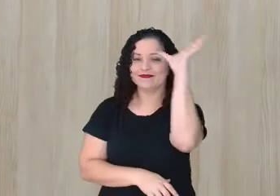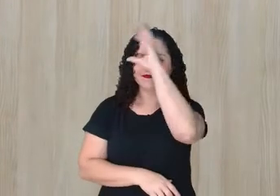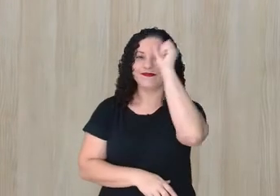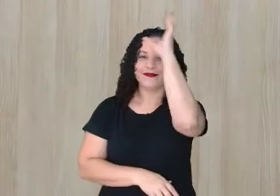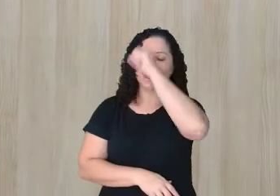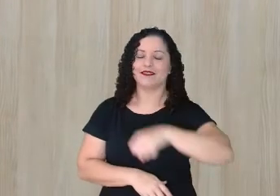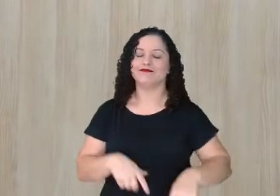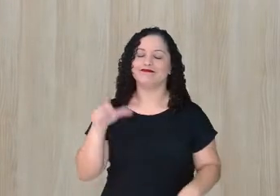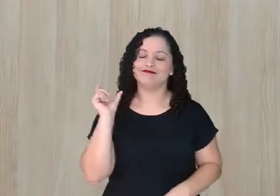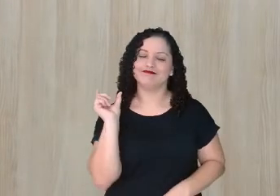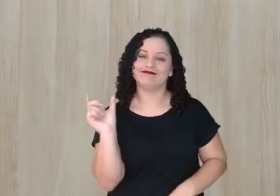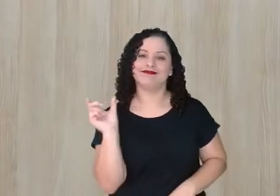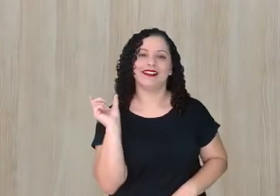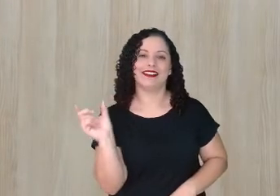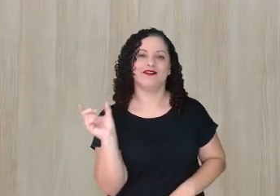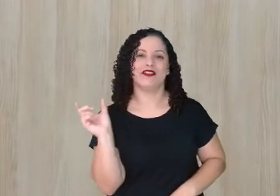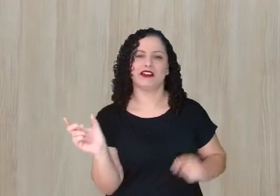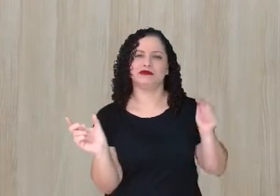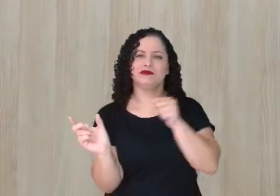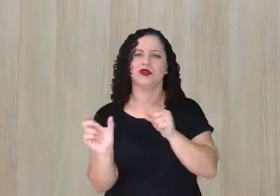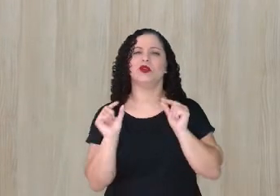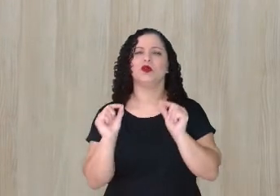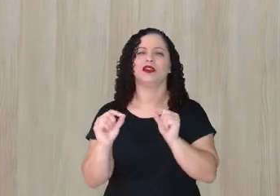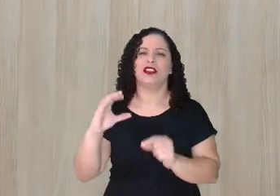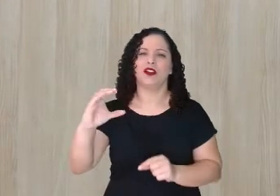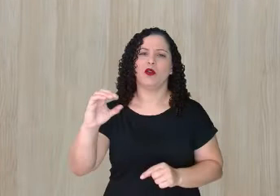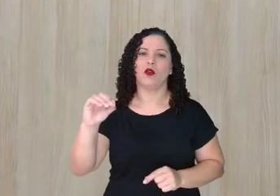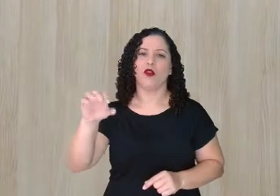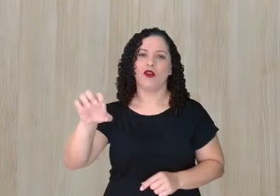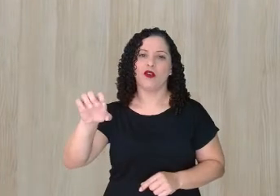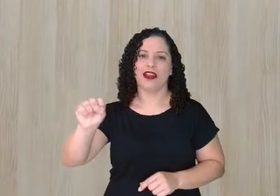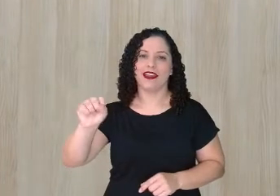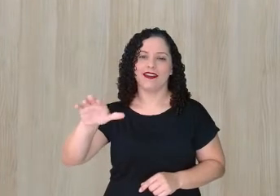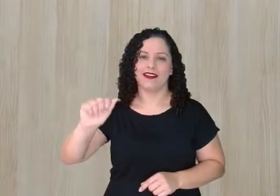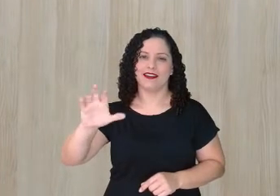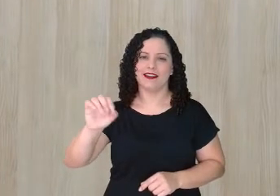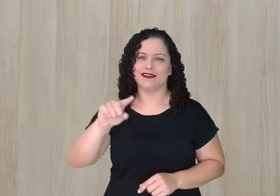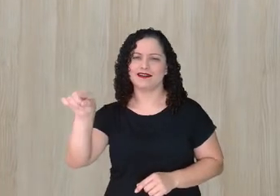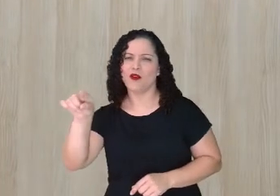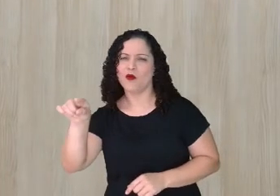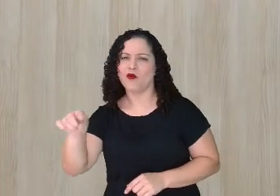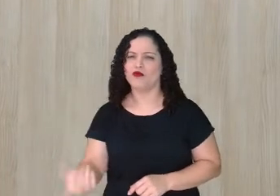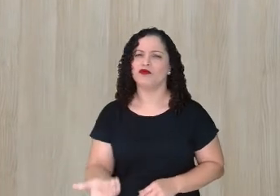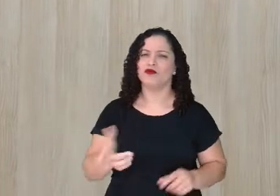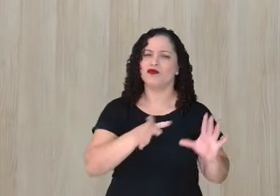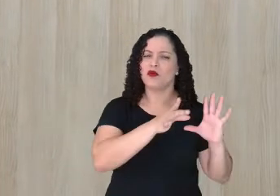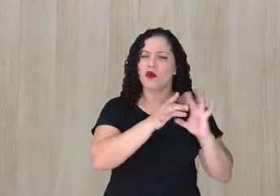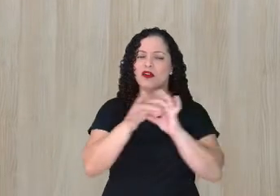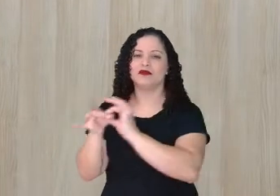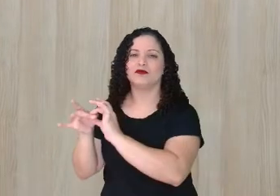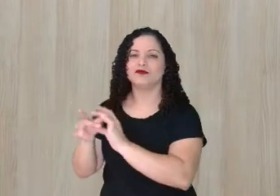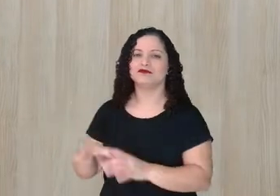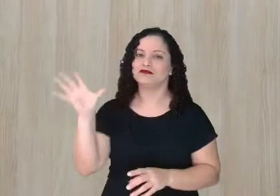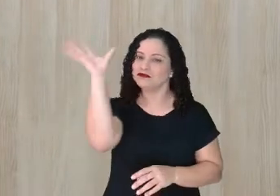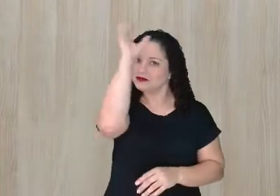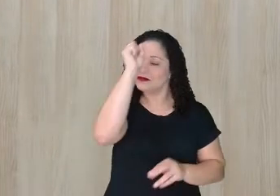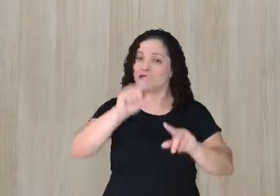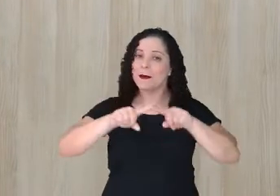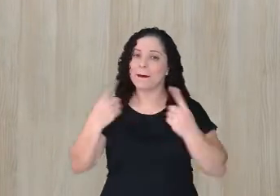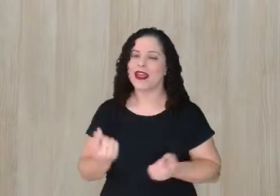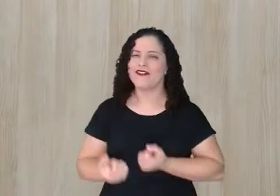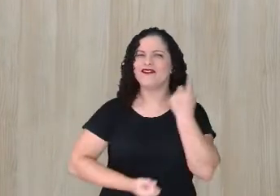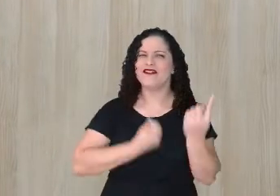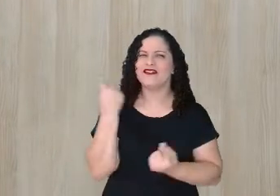esta palavra que de repente pode ser conhecida por alguns e por outros é uma palavra